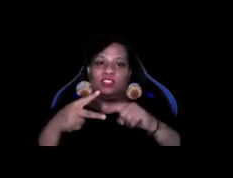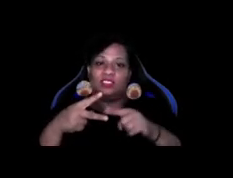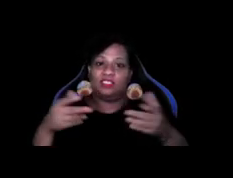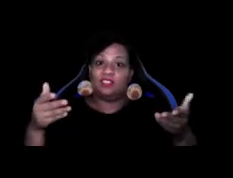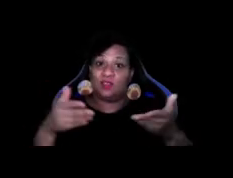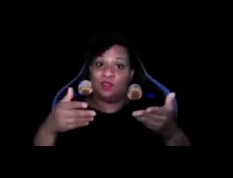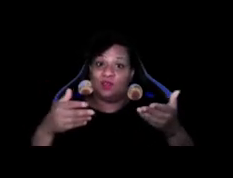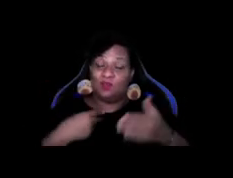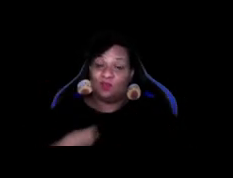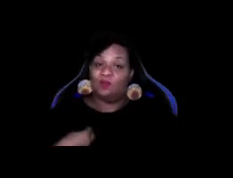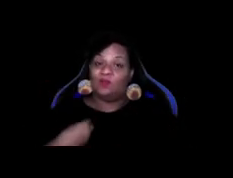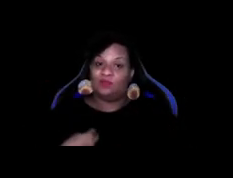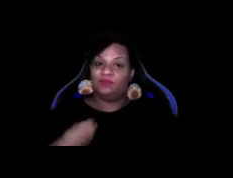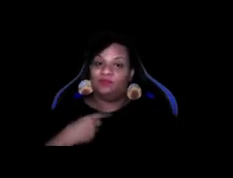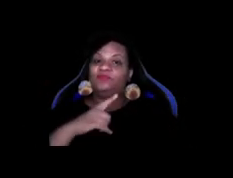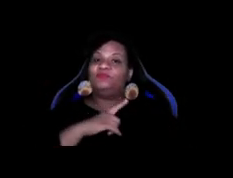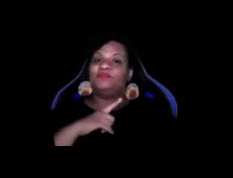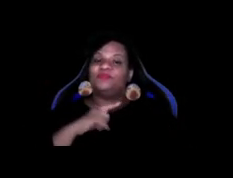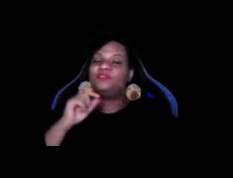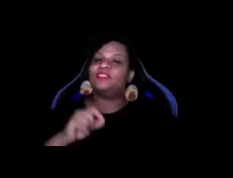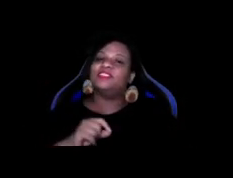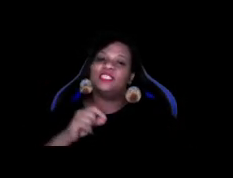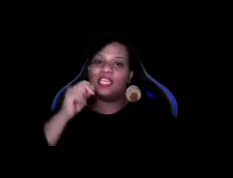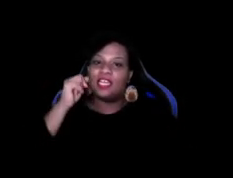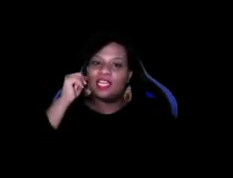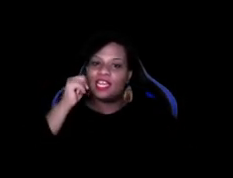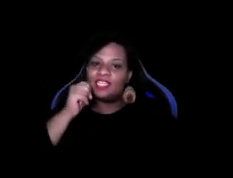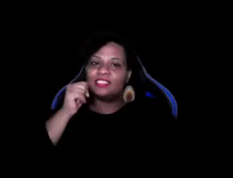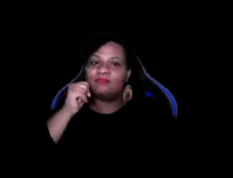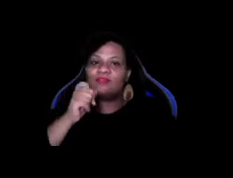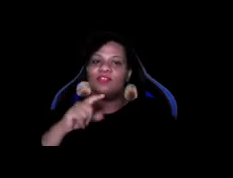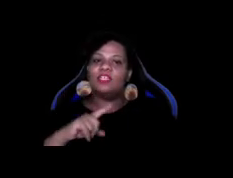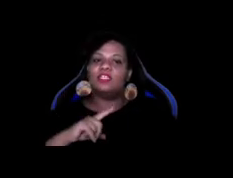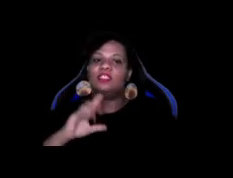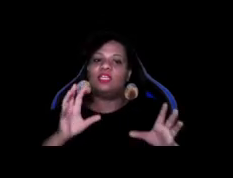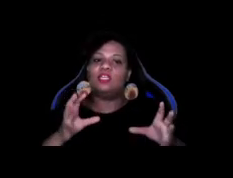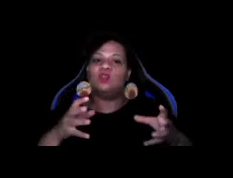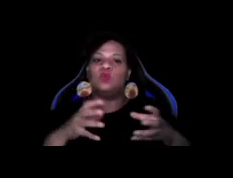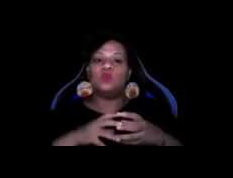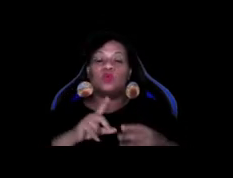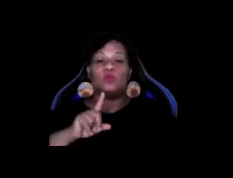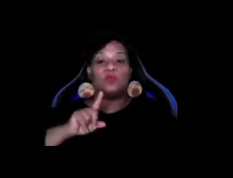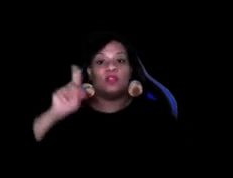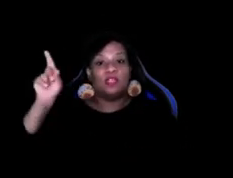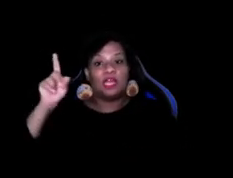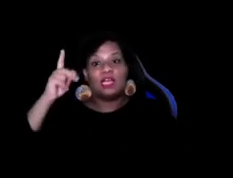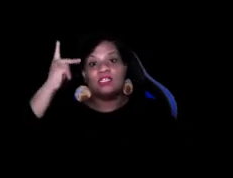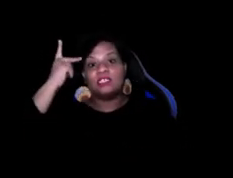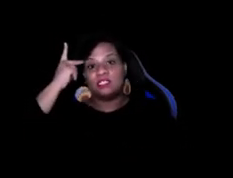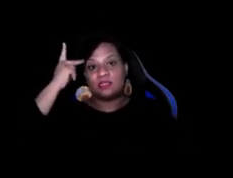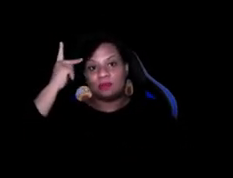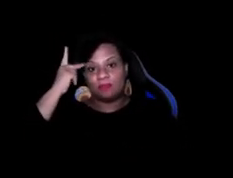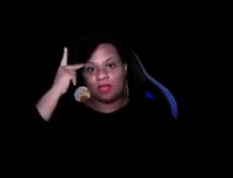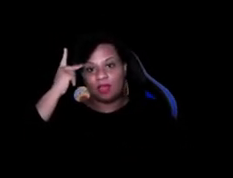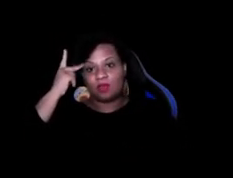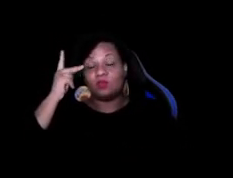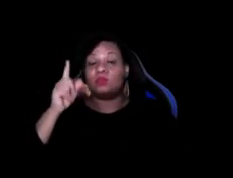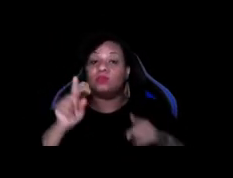Que são as mulheres que tocam o Ilu Obadmi lá em São Paulo. Então a Mônica